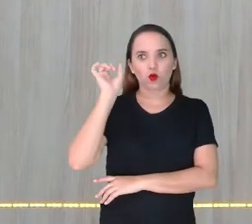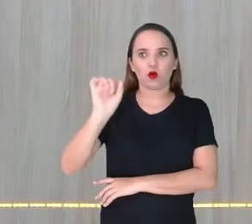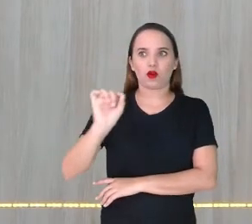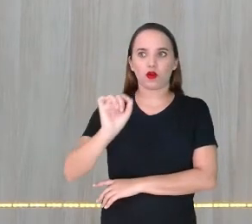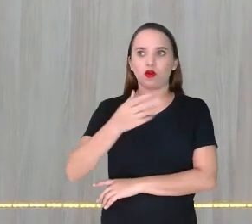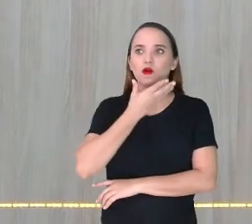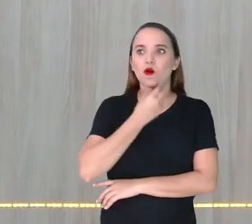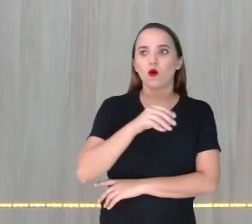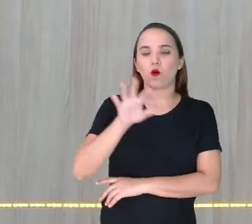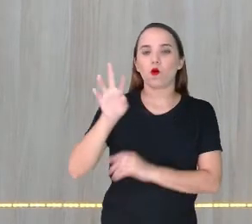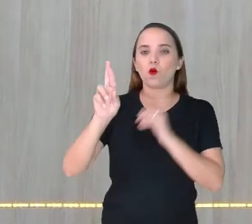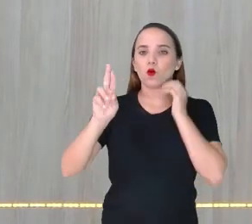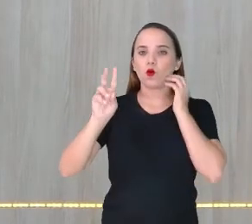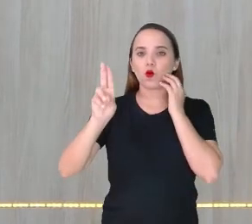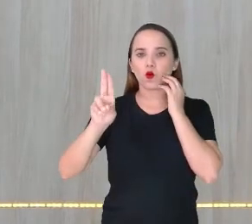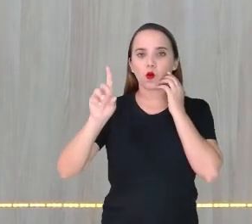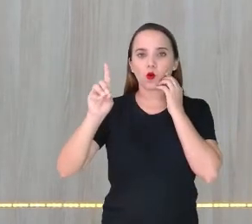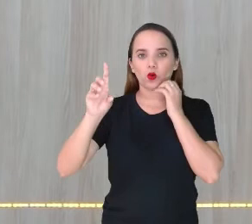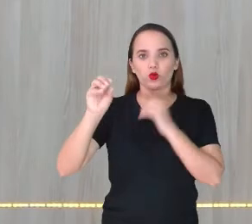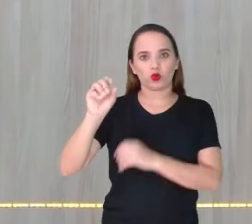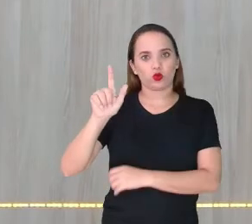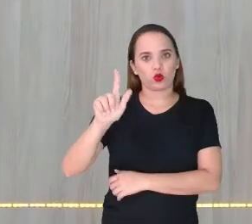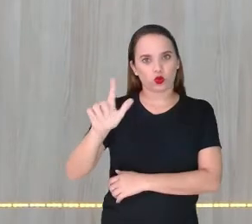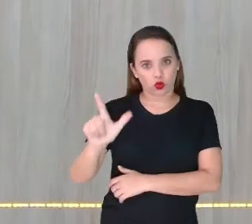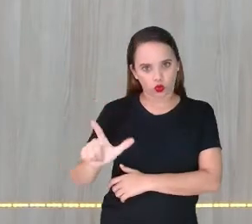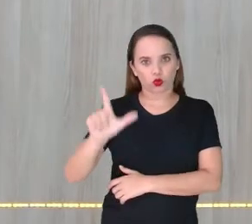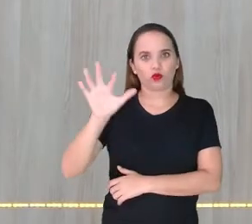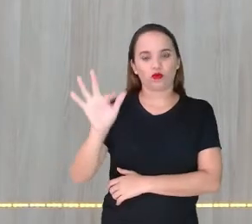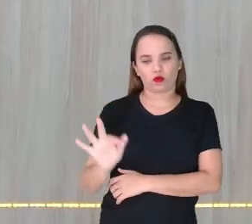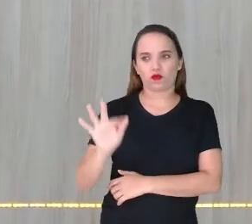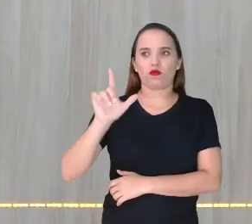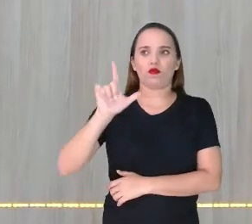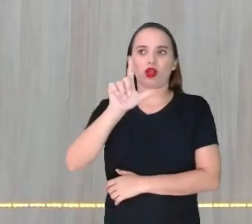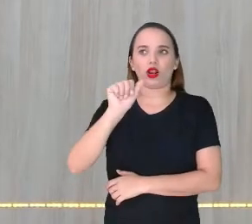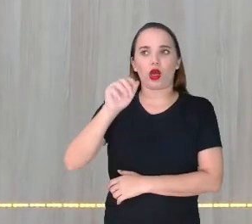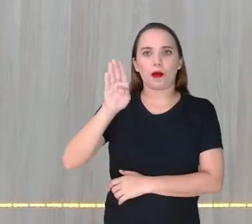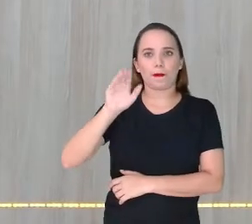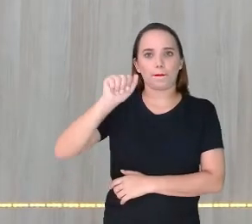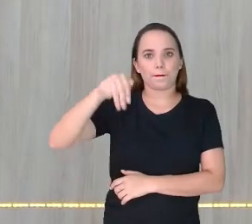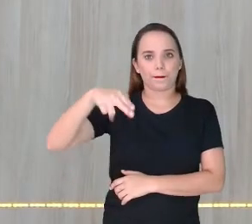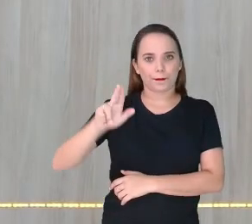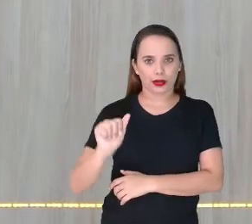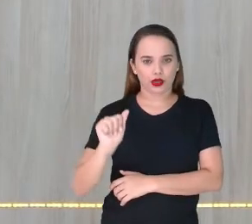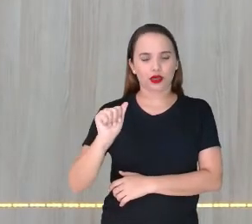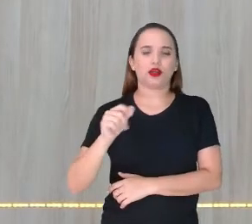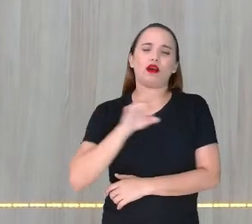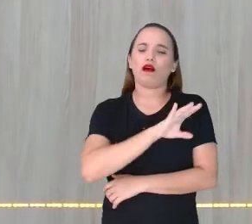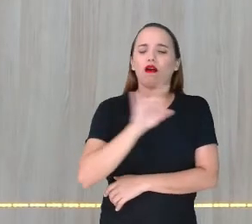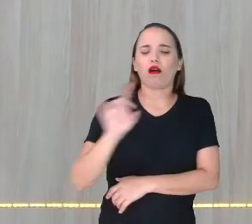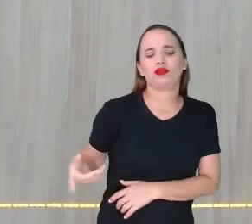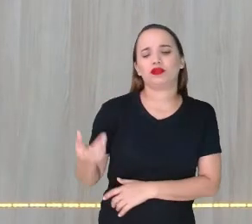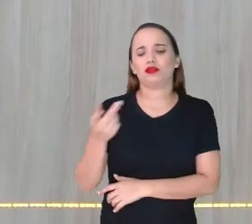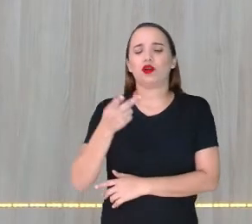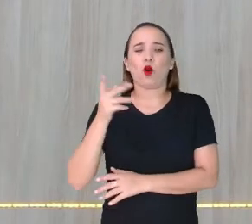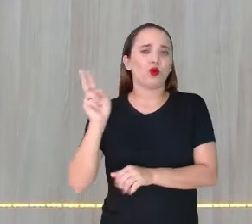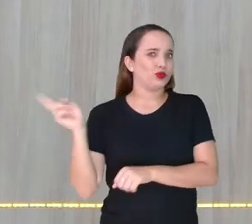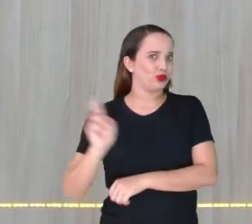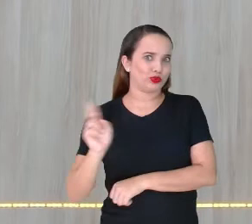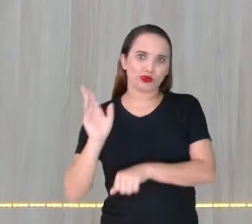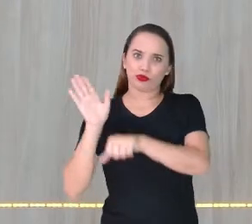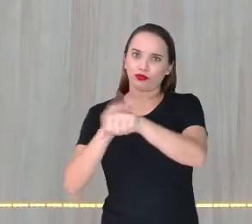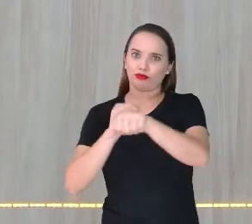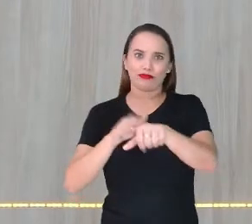ou Laban, né? As pessoas chamam cada um de uma forma. Como o nome não é brasileiro, né? A gente fala do jeito que o brasileiro